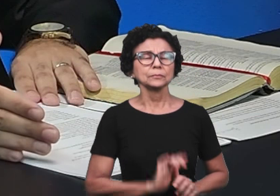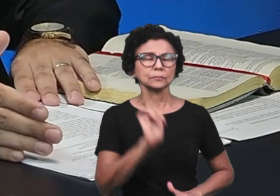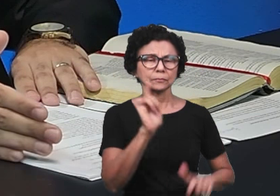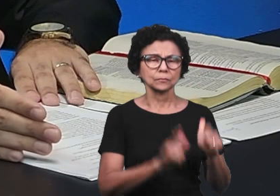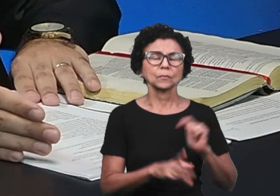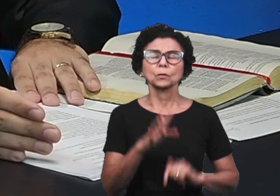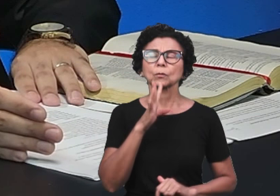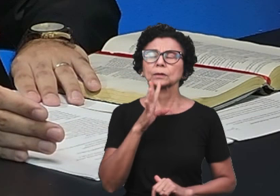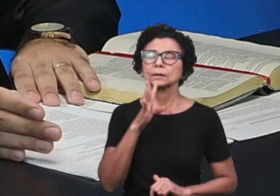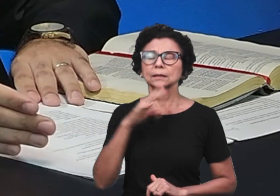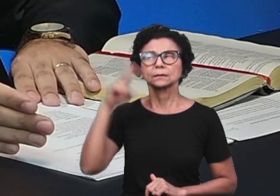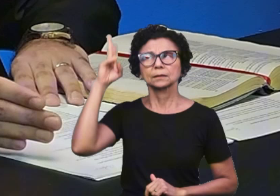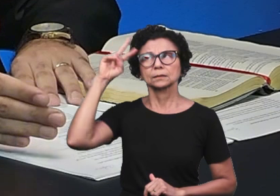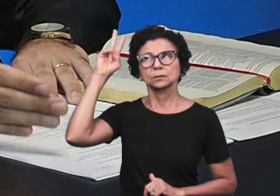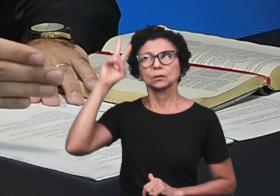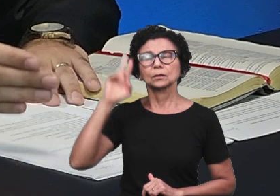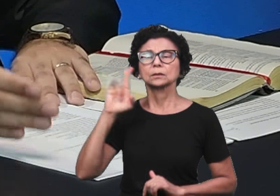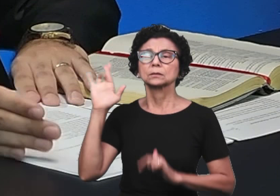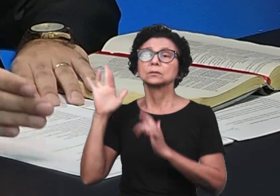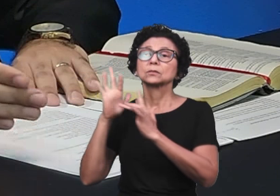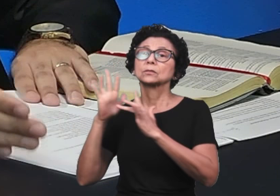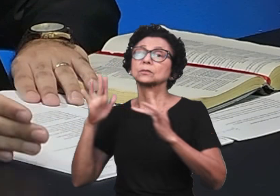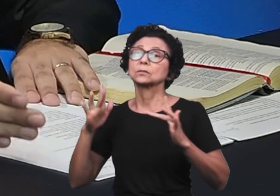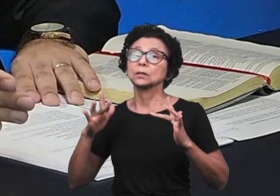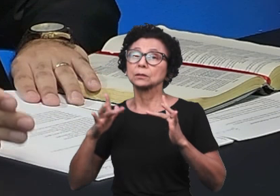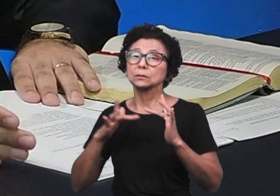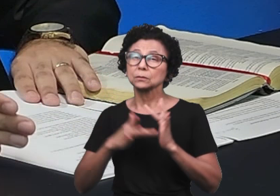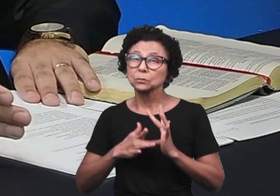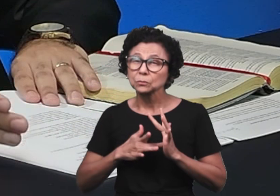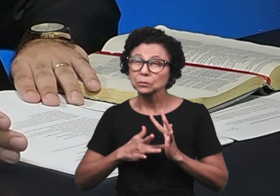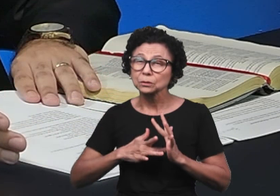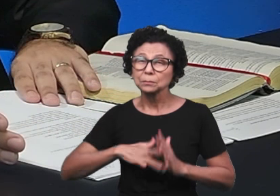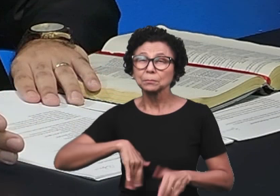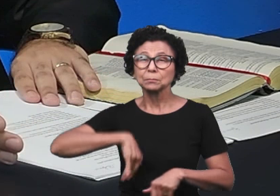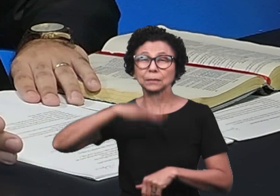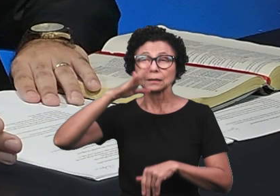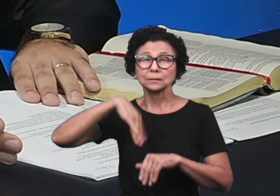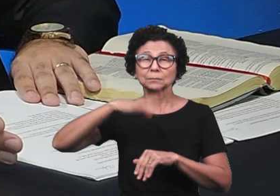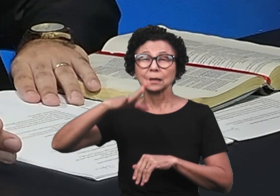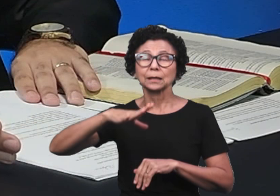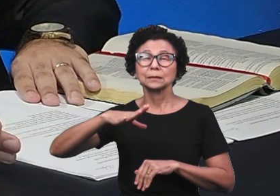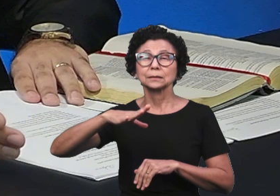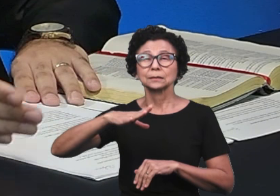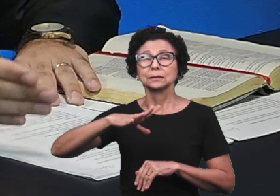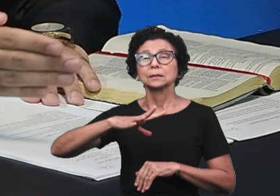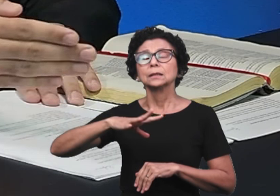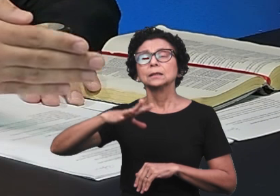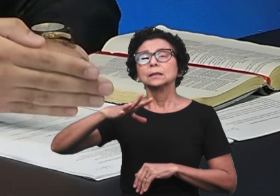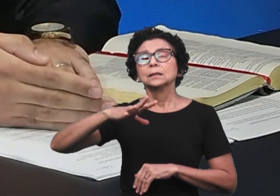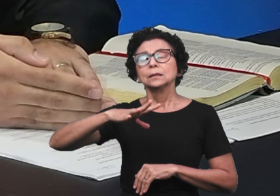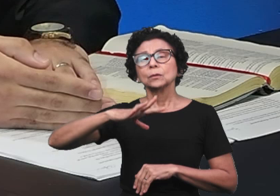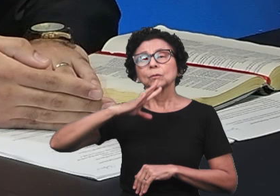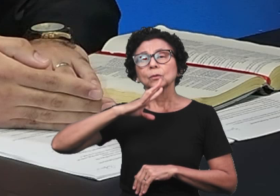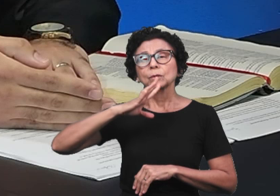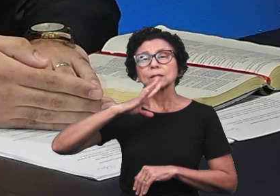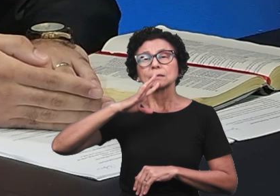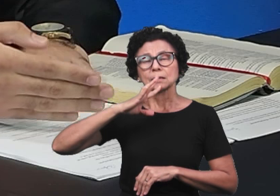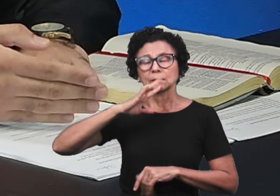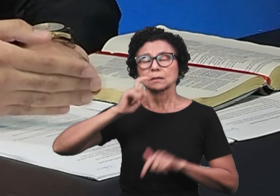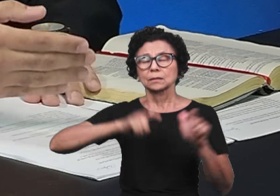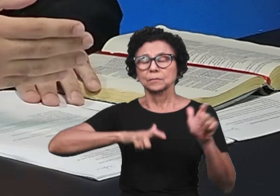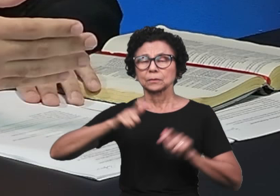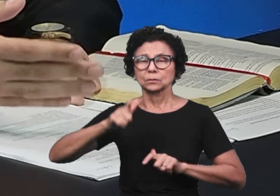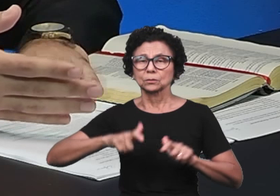história de Jesus é certamente uma das histórias mais conhecidas na face da Terra. Mas aqui o aspecto não